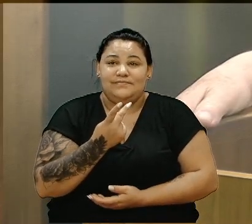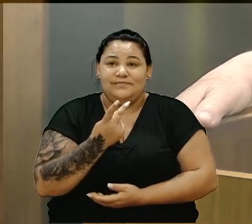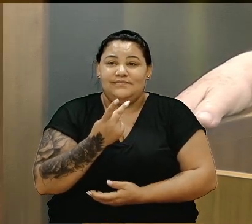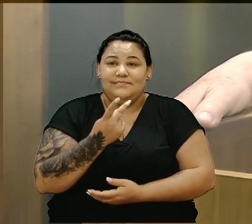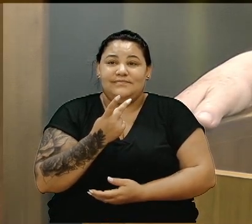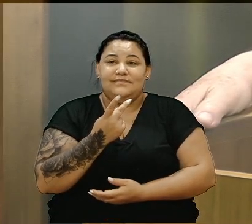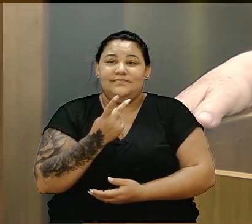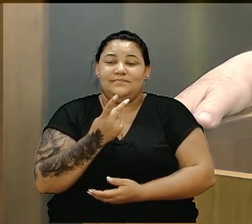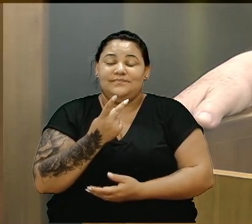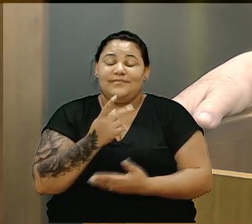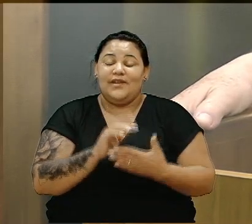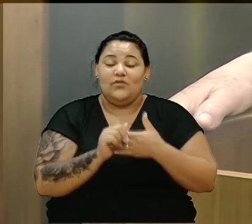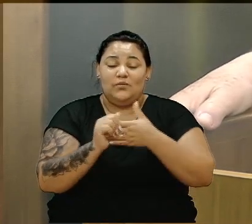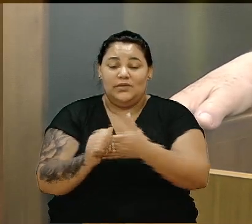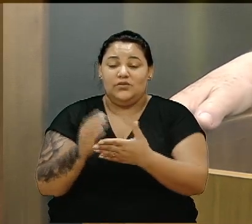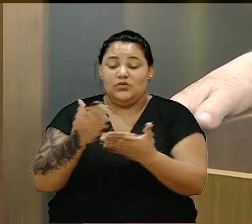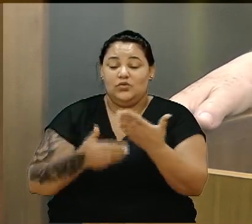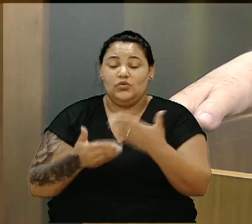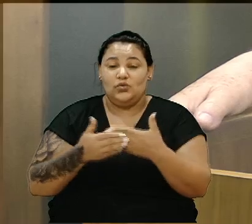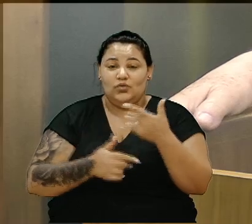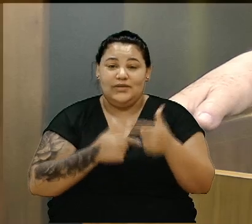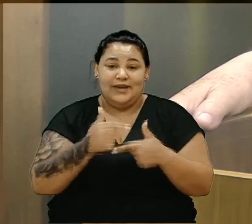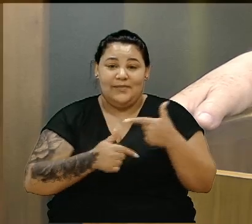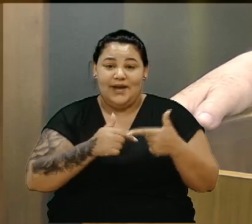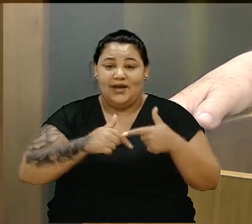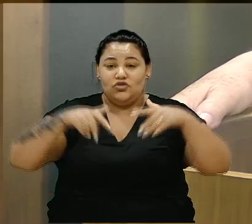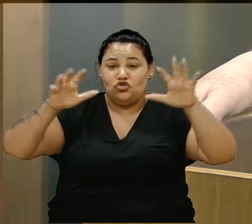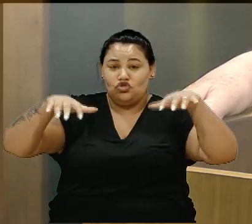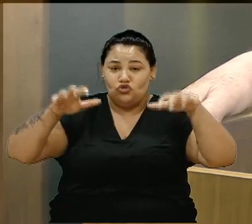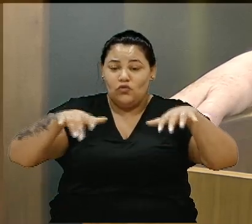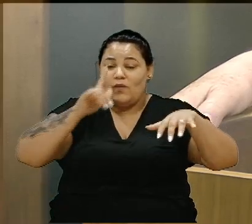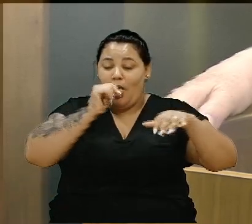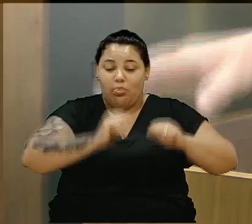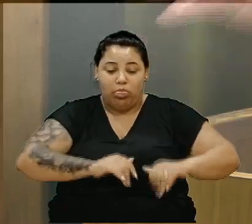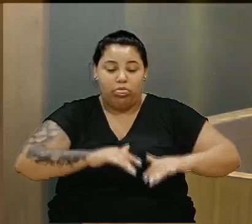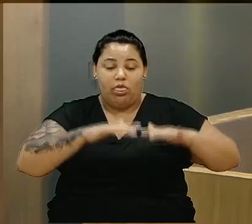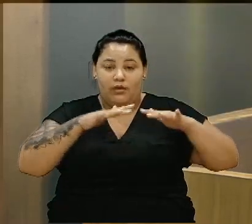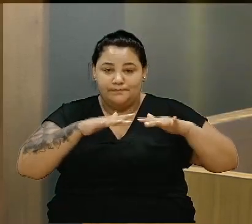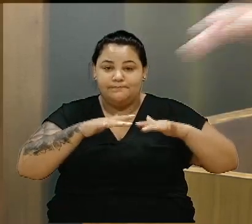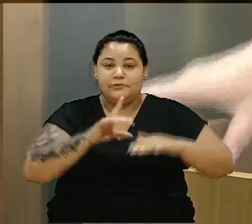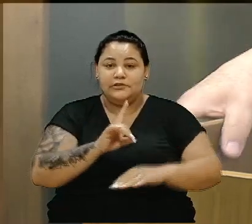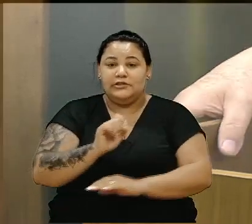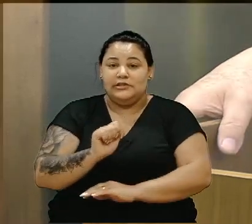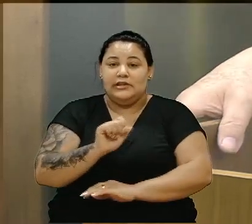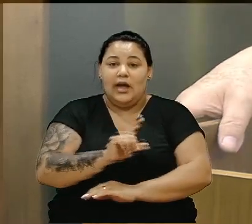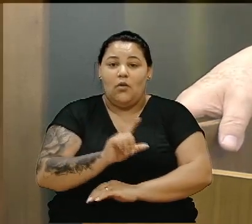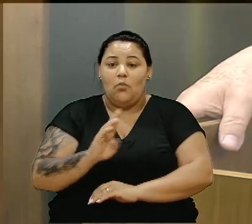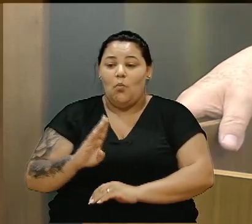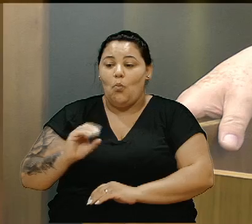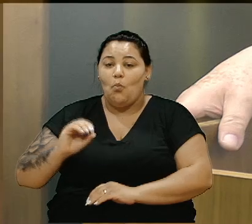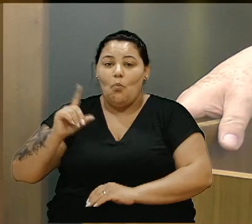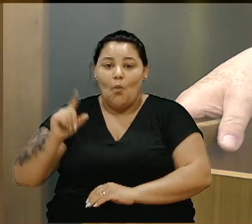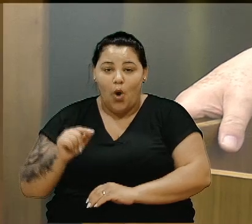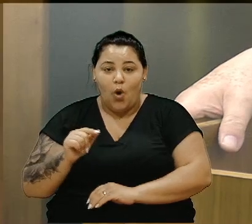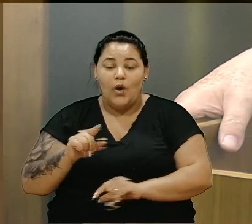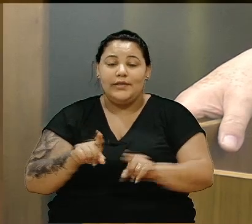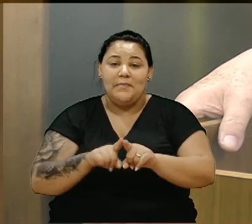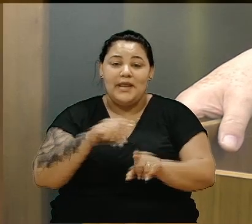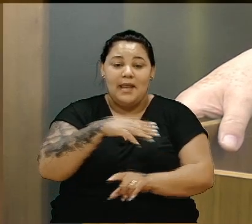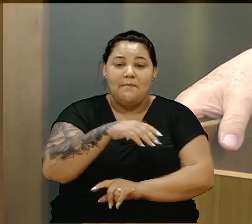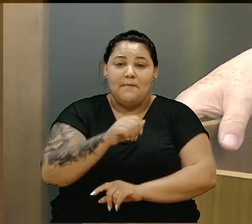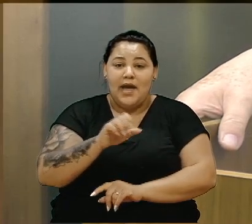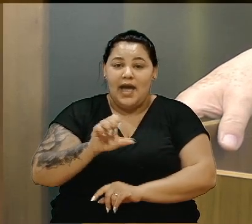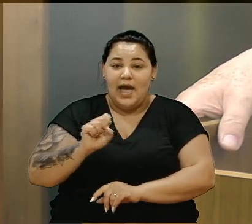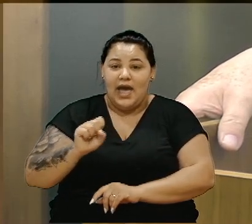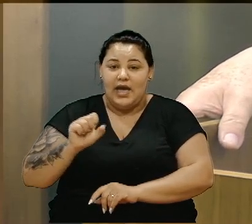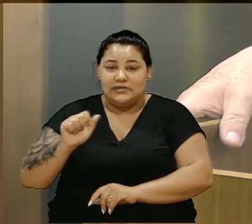acompanhando todo aquele processo da enchente, tanto no Dalbó quanto lá na Maestra, que é sempre minhas preocupações maiores, até em